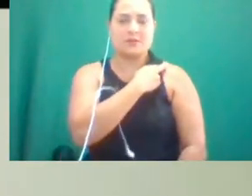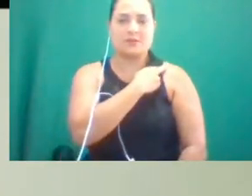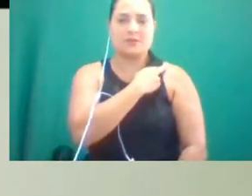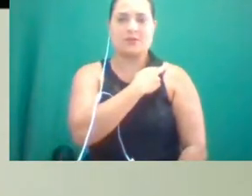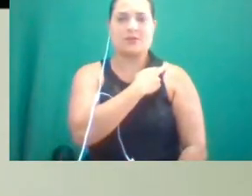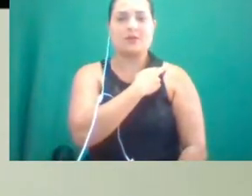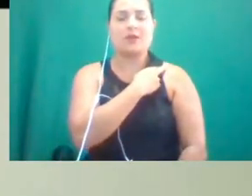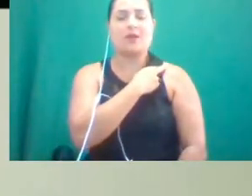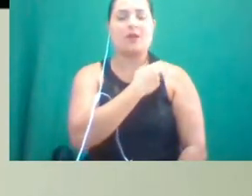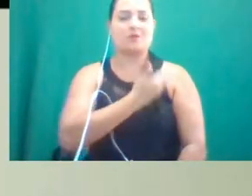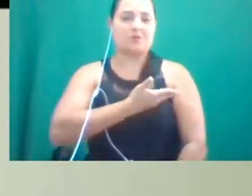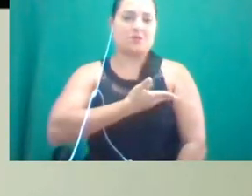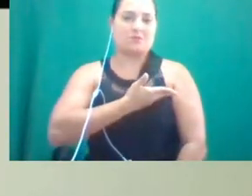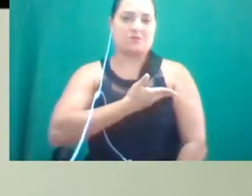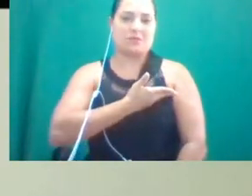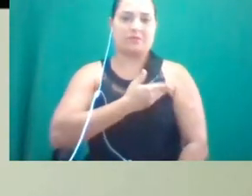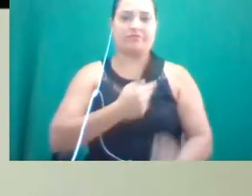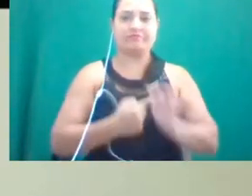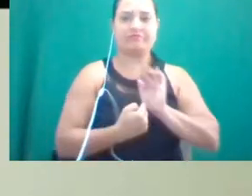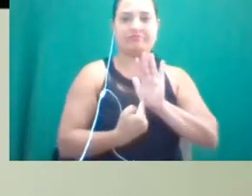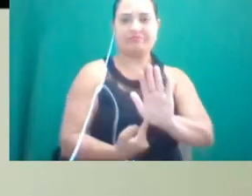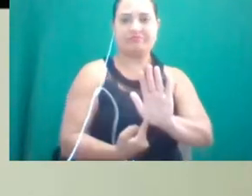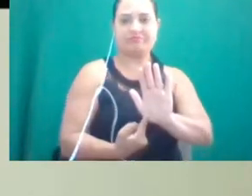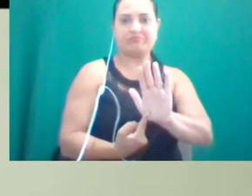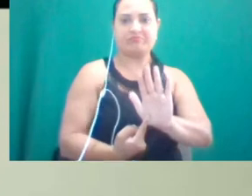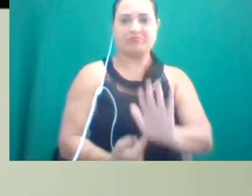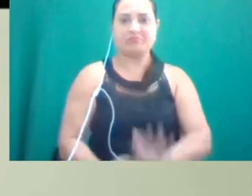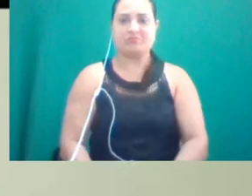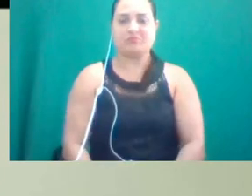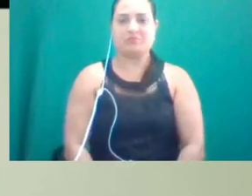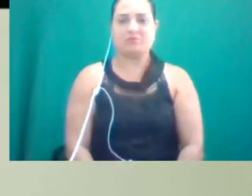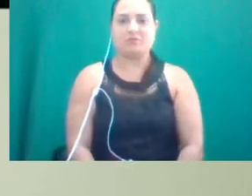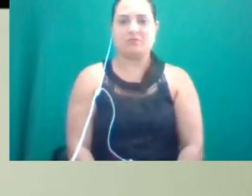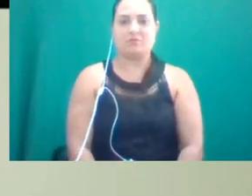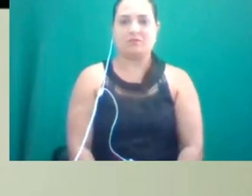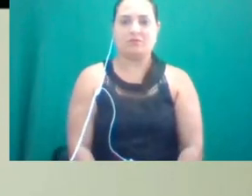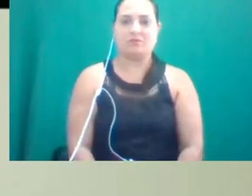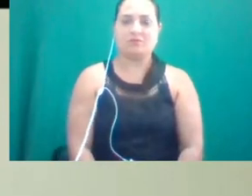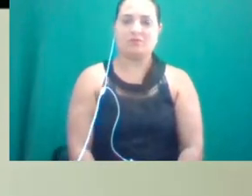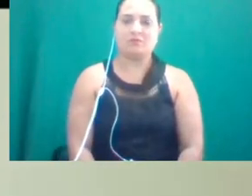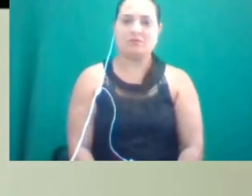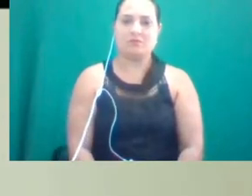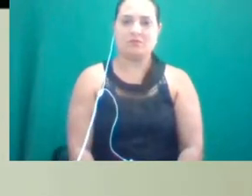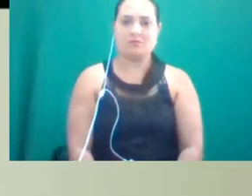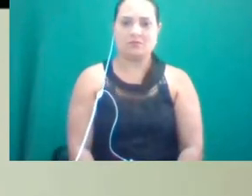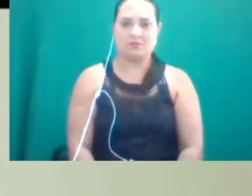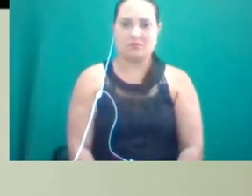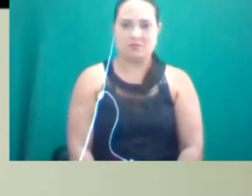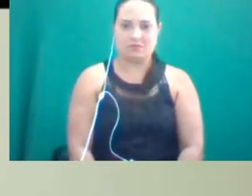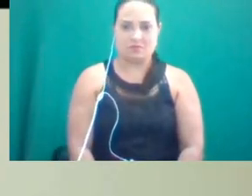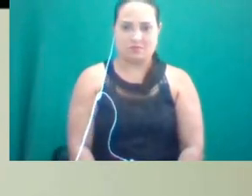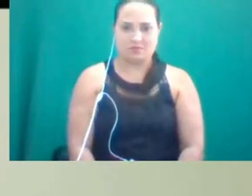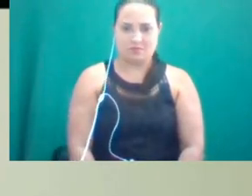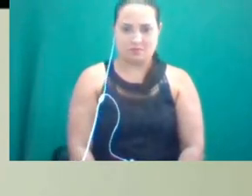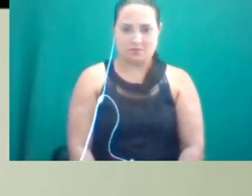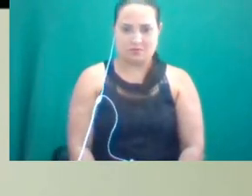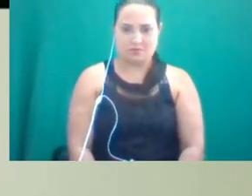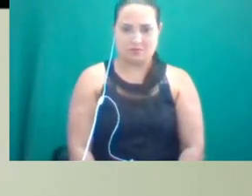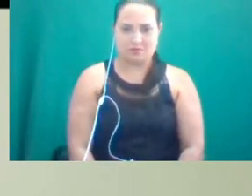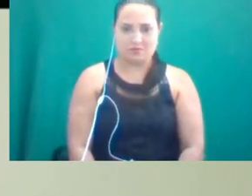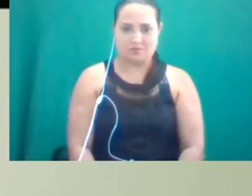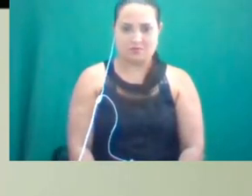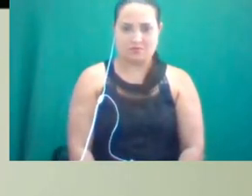minhas responsabilidades legais, observar o código de ética,